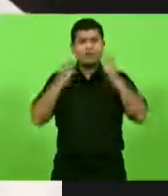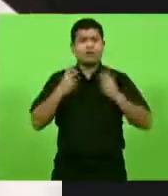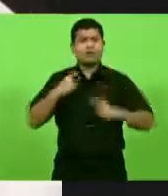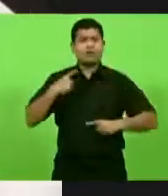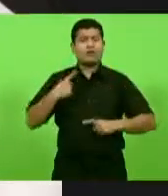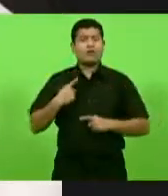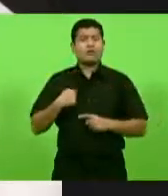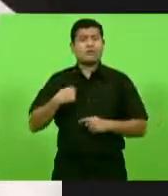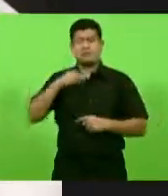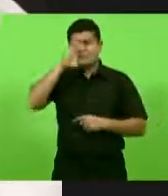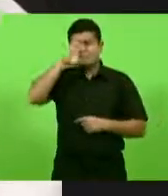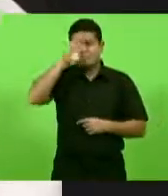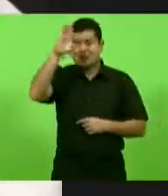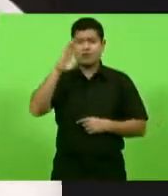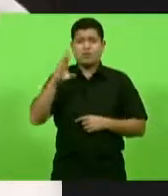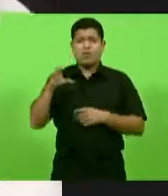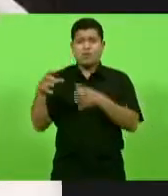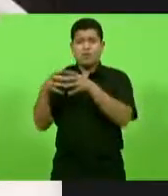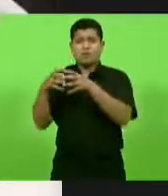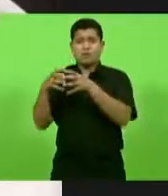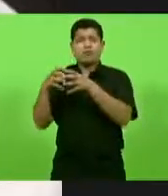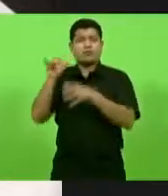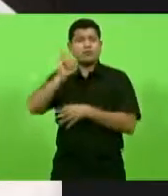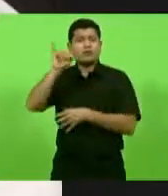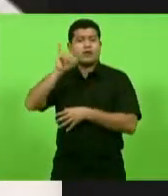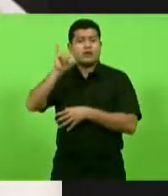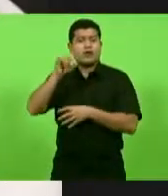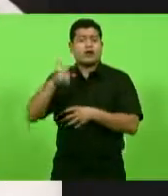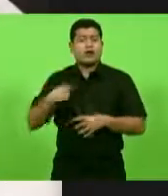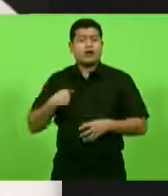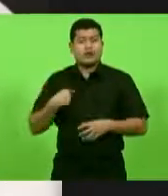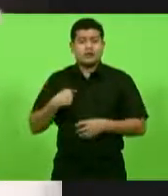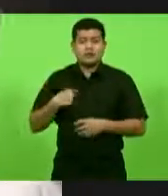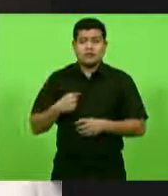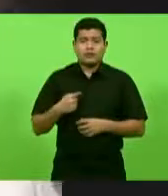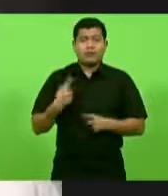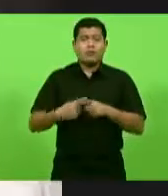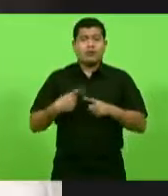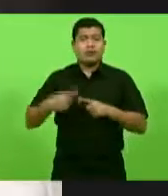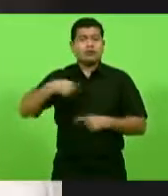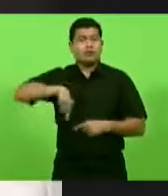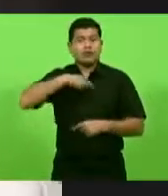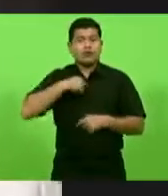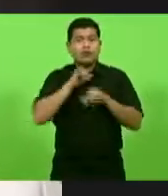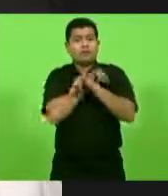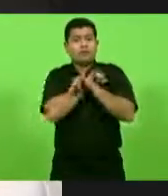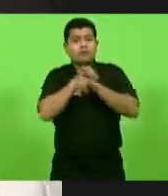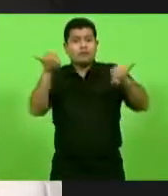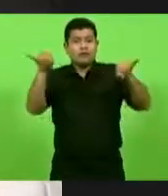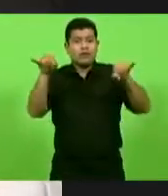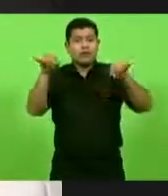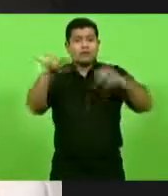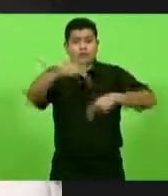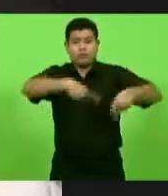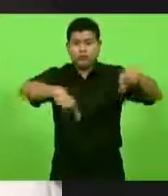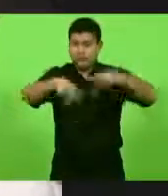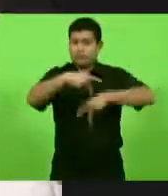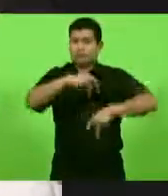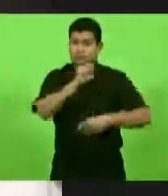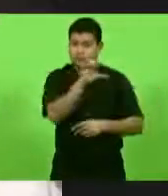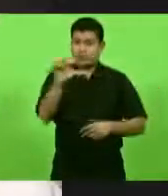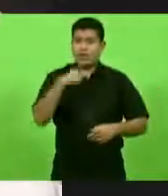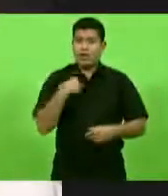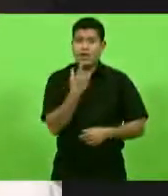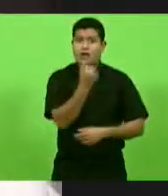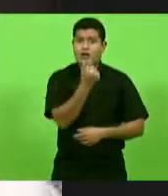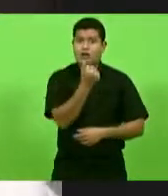do Itajaí. Não nos façam passar vergonha. Porque nós estamos dizendo para os nossos eleitores que nós vamos botar